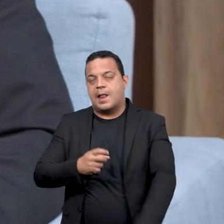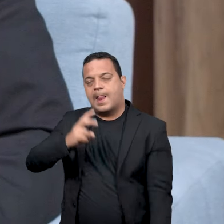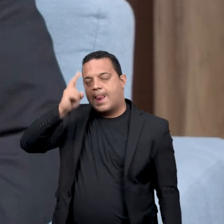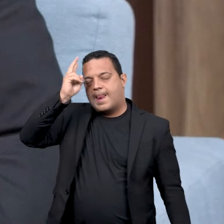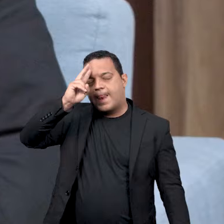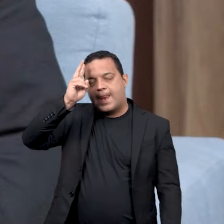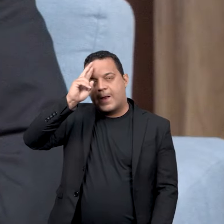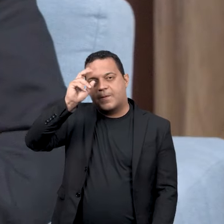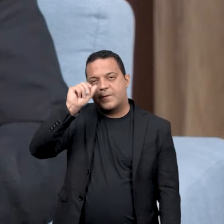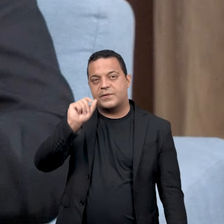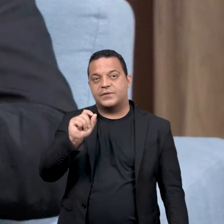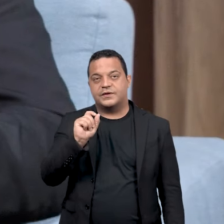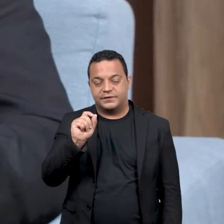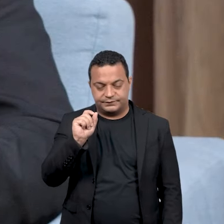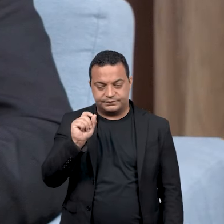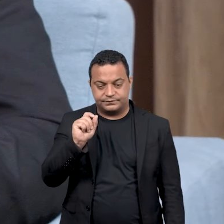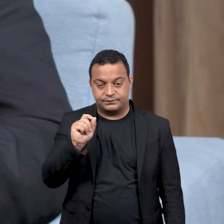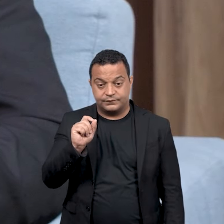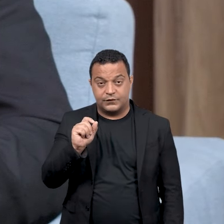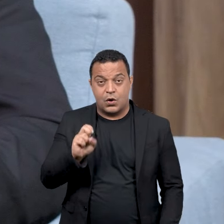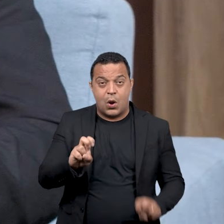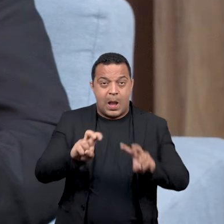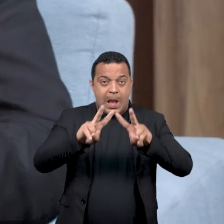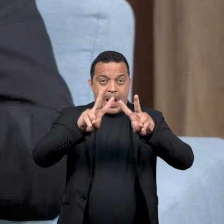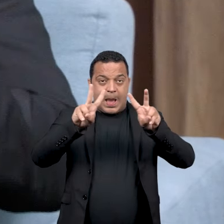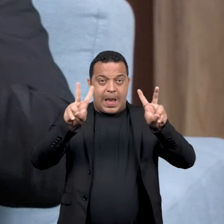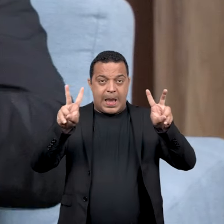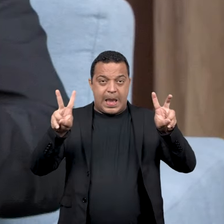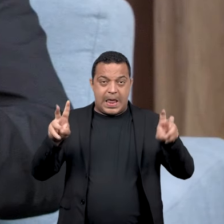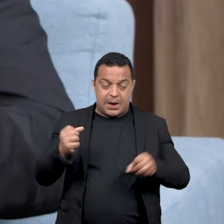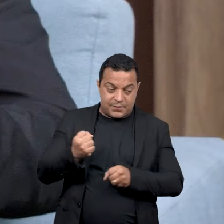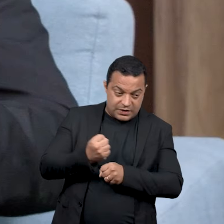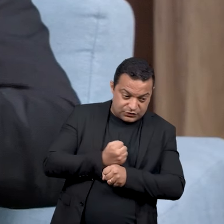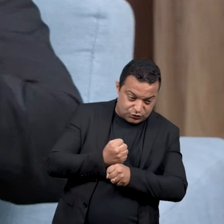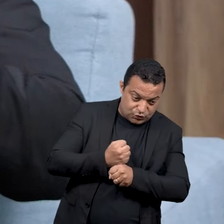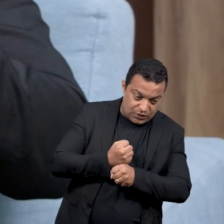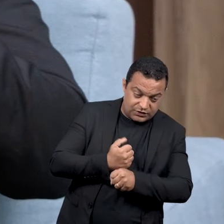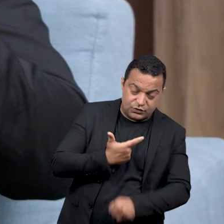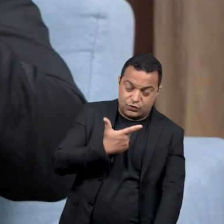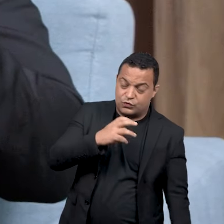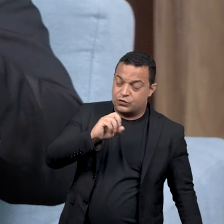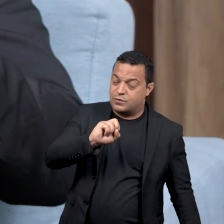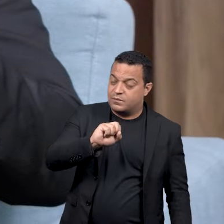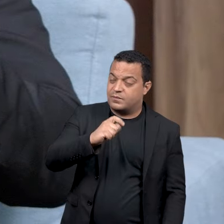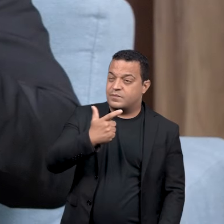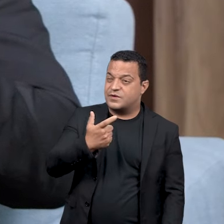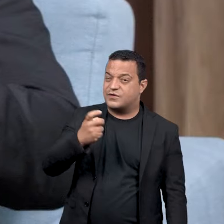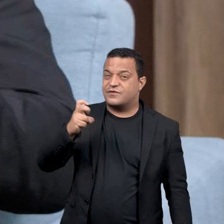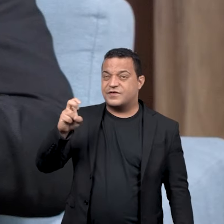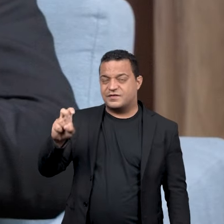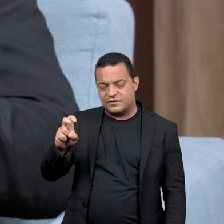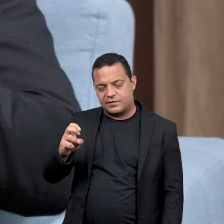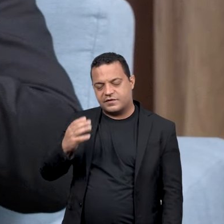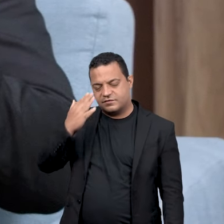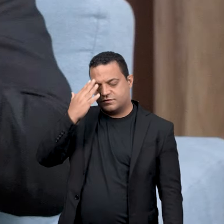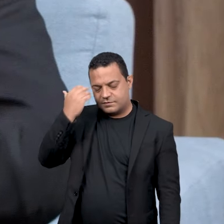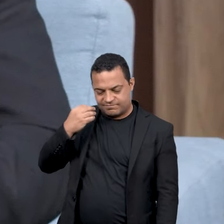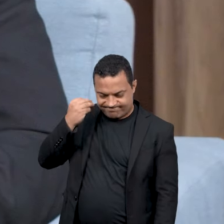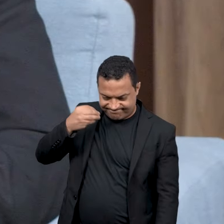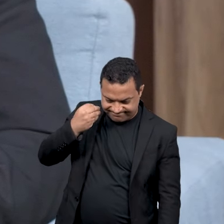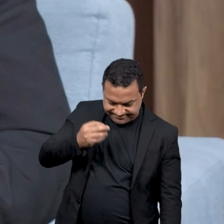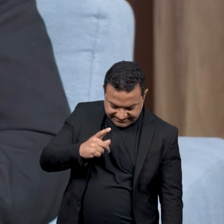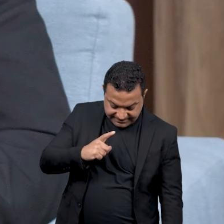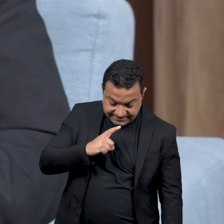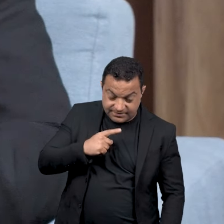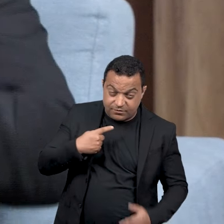a gente lembrar do lema do ano, o texto que nos trouxe, assim, experiências